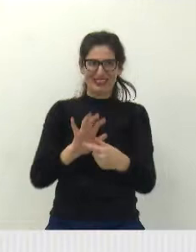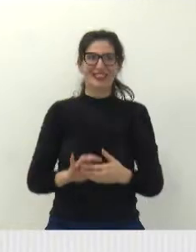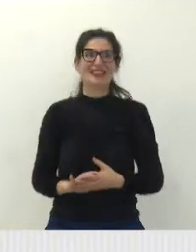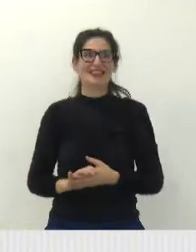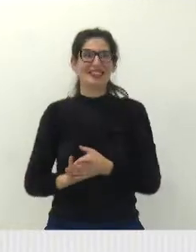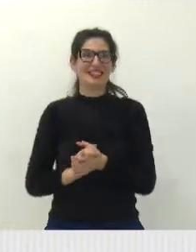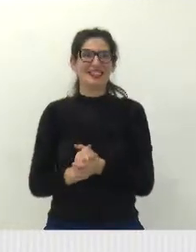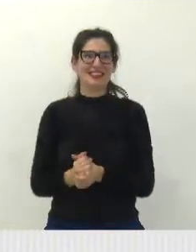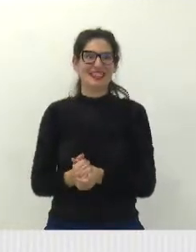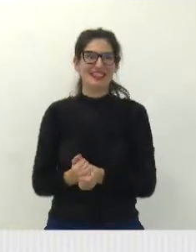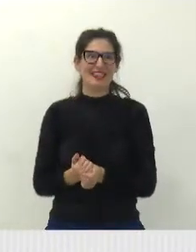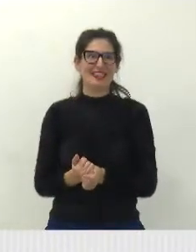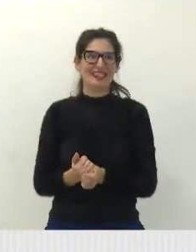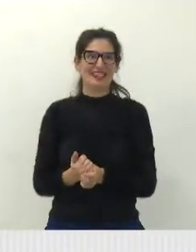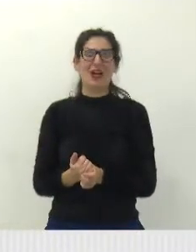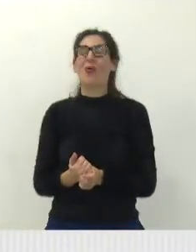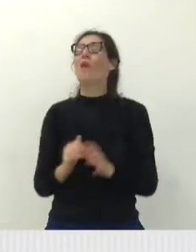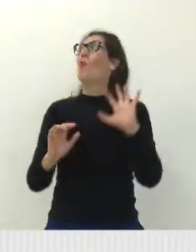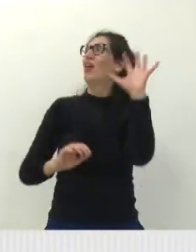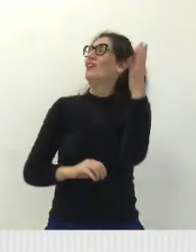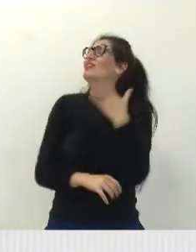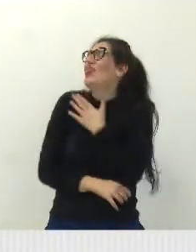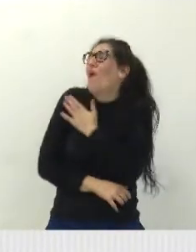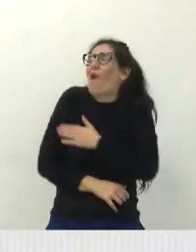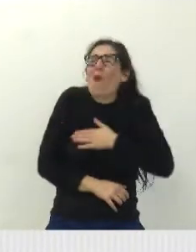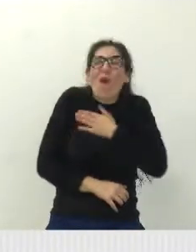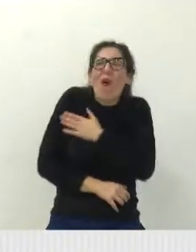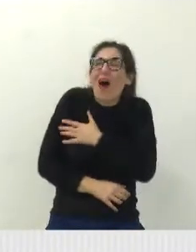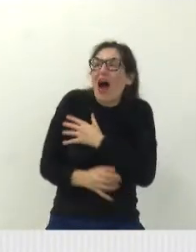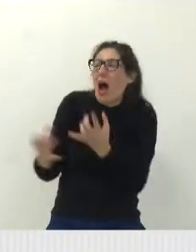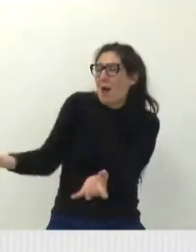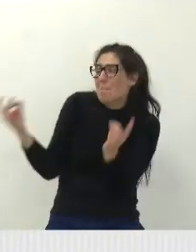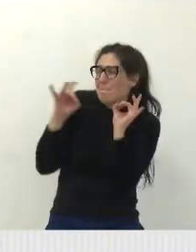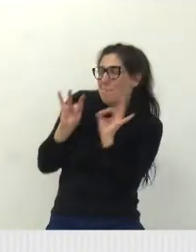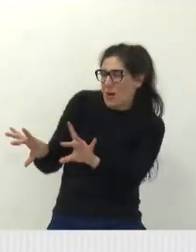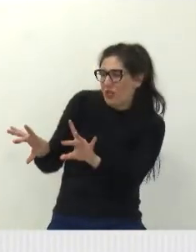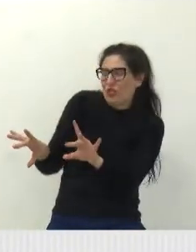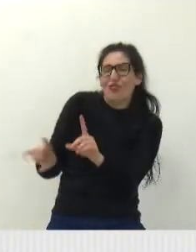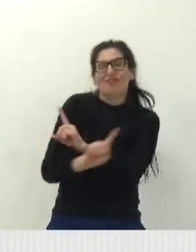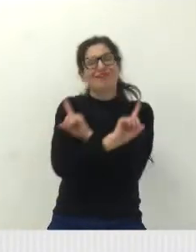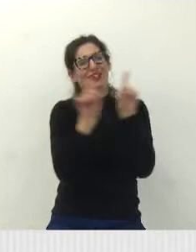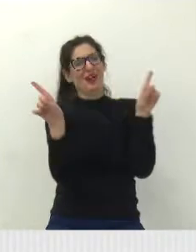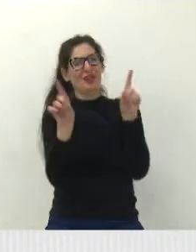Gostar muito. Então, se você gosta, você não abandona. O problema é que quem tem um animal